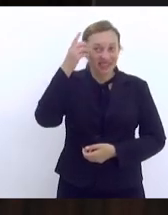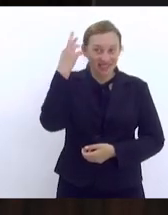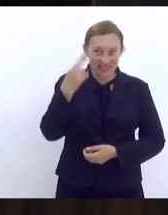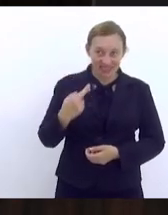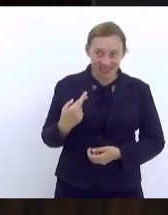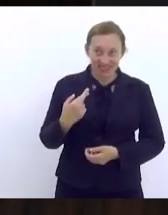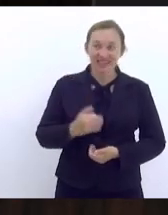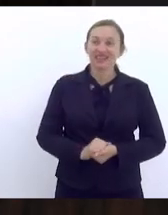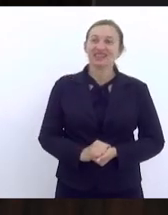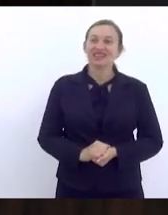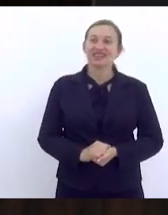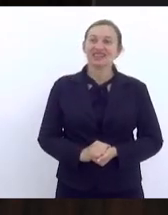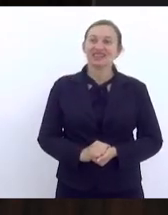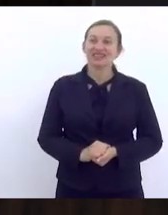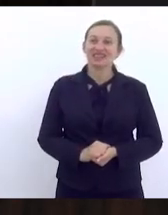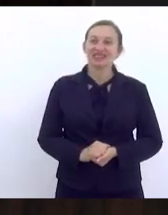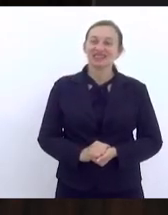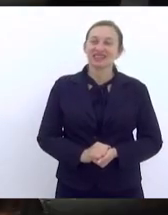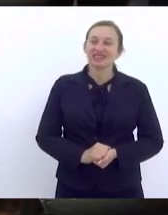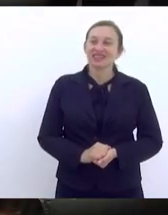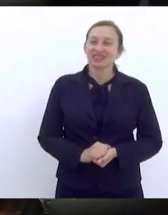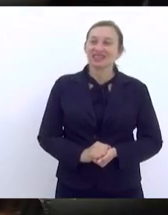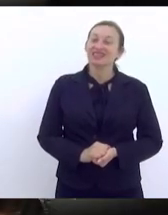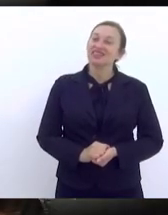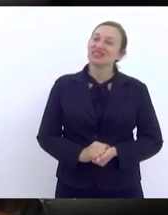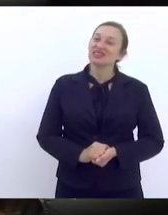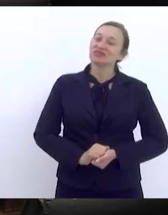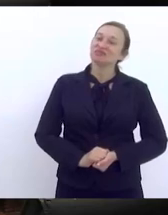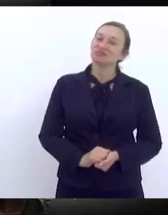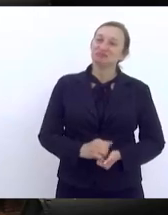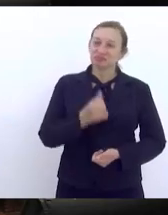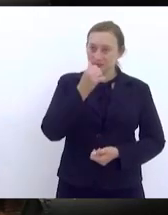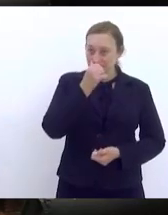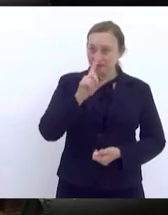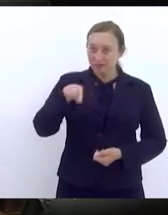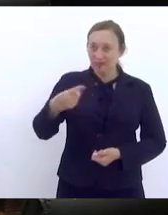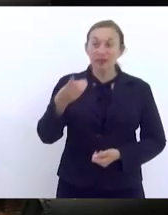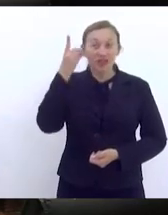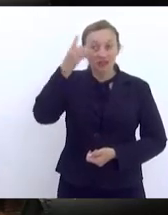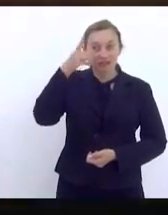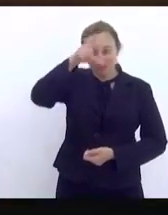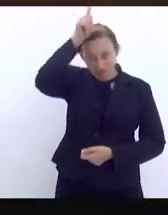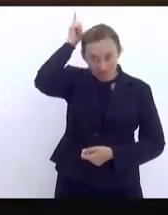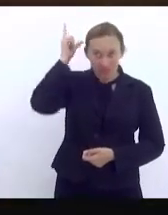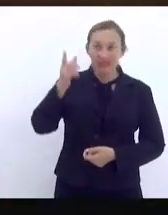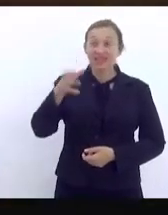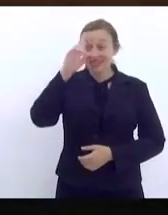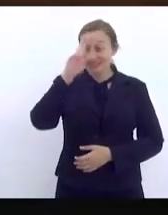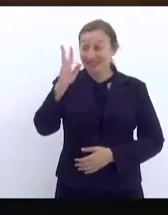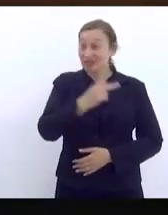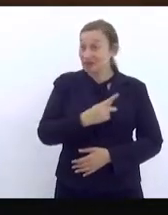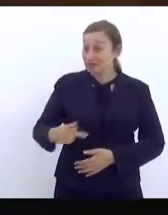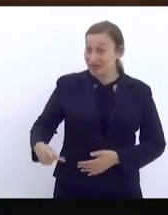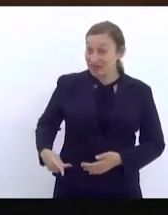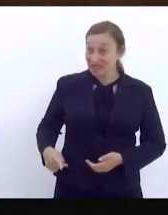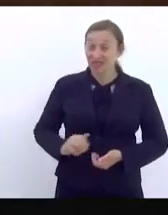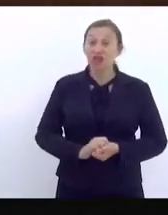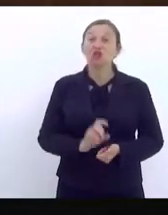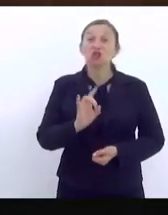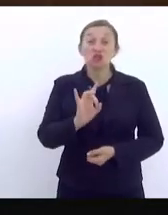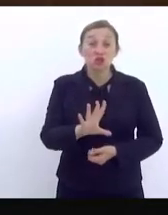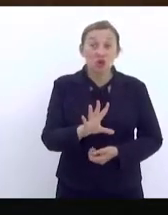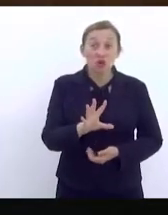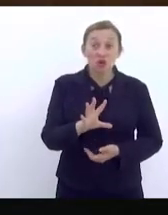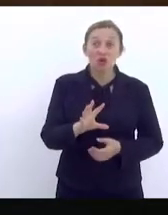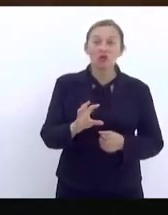Renata deputada Renata depois Deputado Luiz Paulo senhora Presidente só